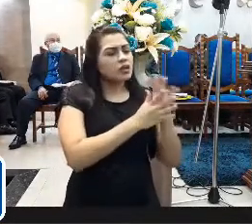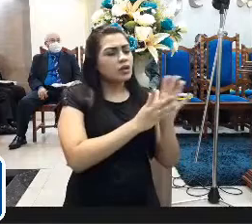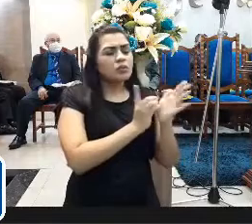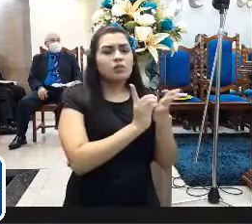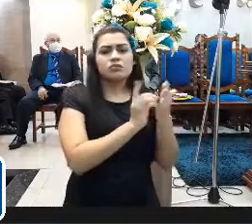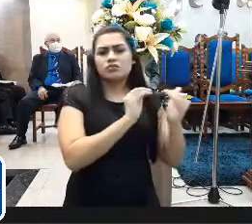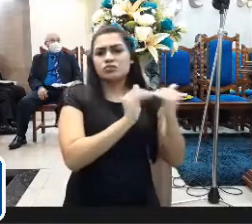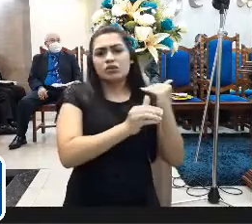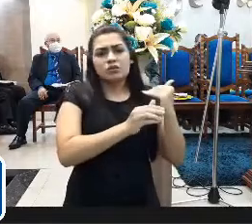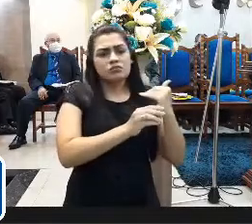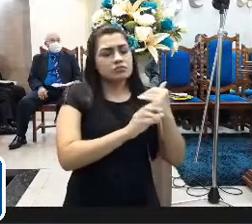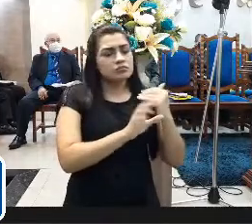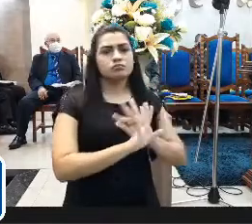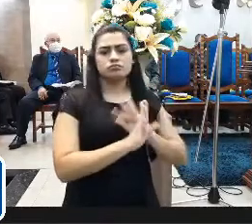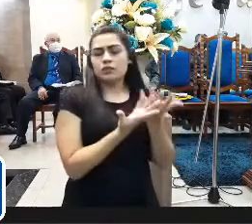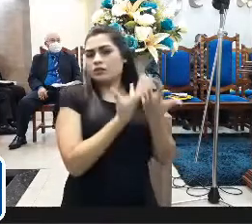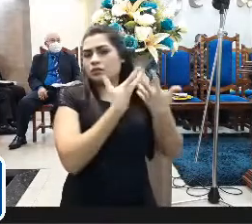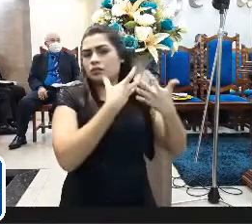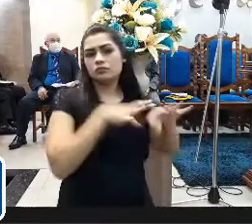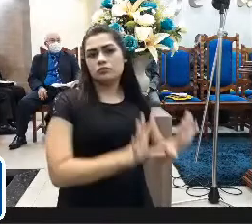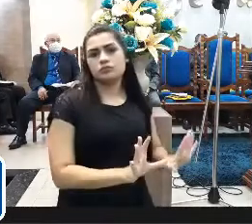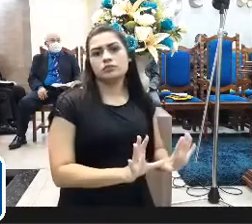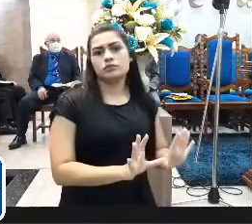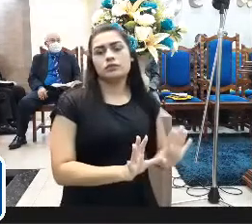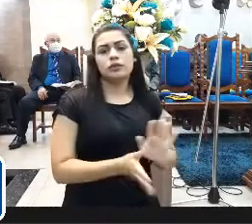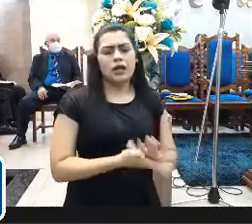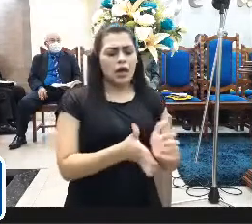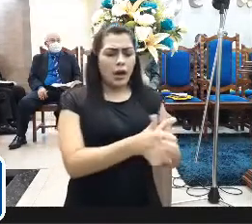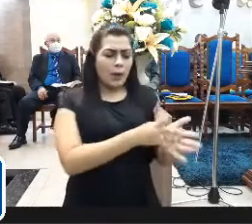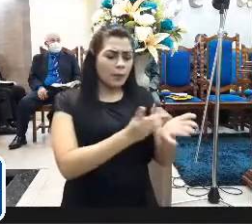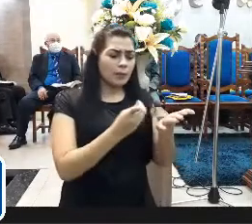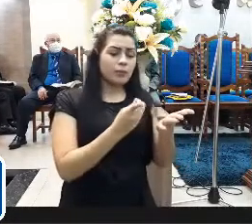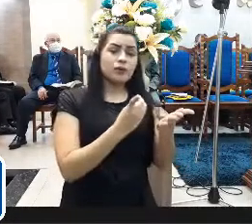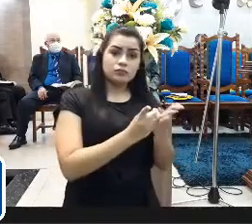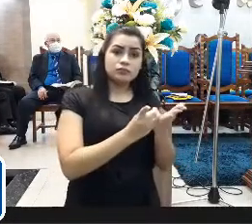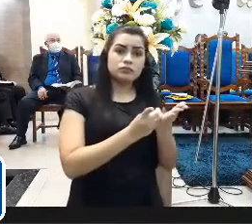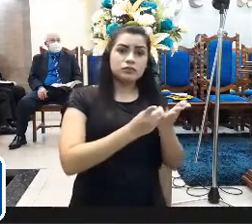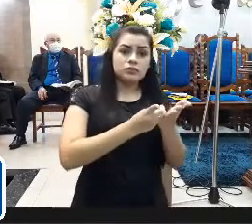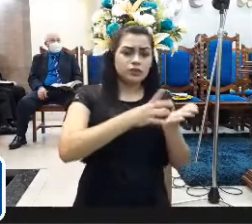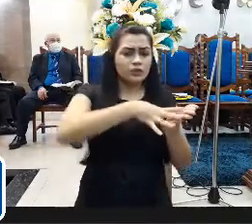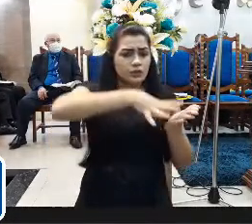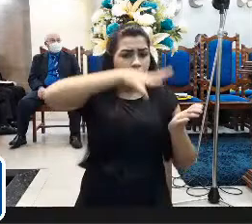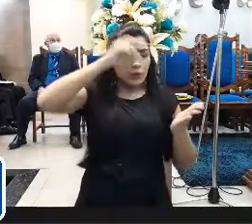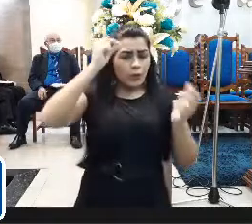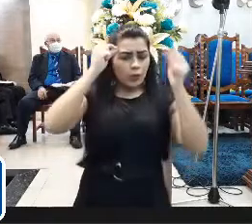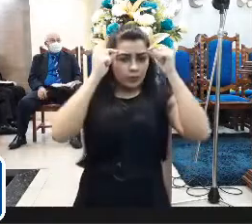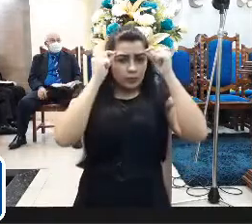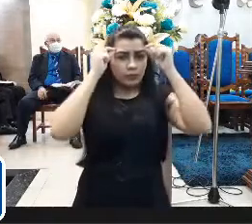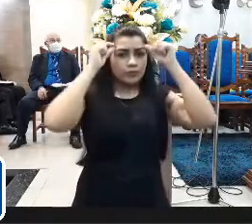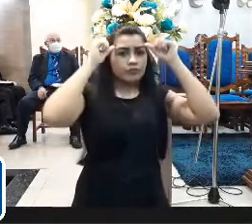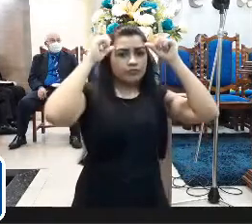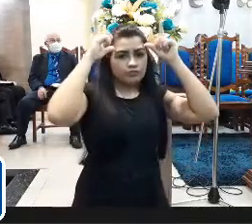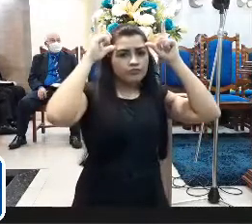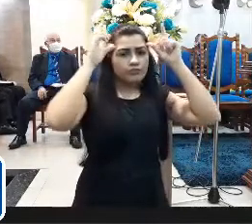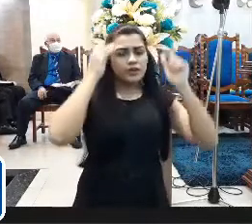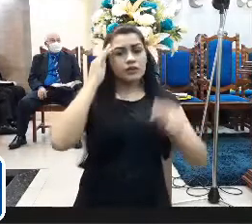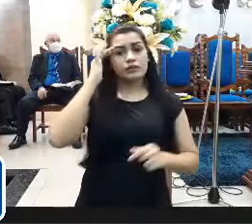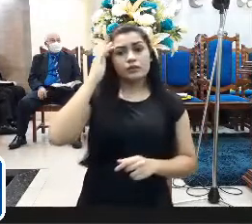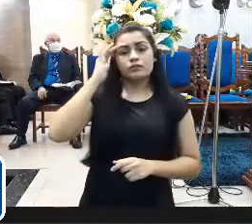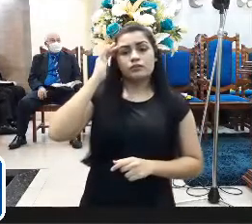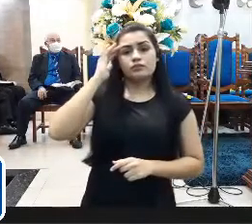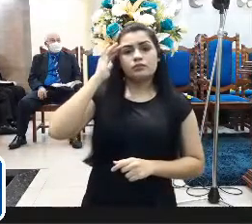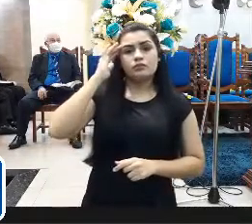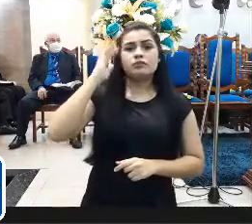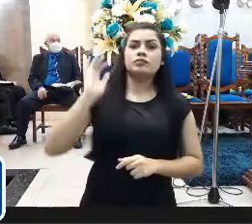esteja com a sua mente presa à palavra do Senhor. A palavra usada aí, dianóias, entendimento, é